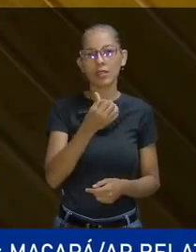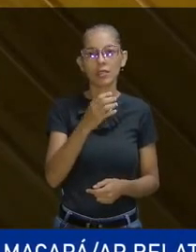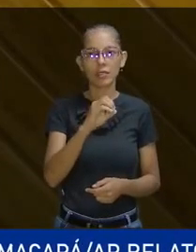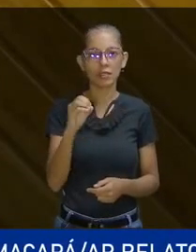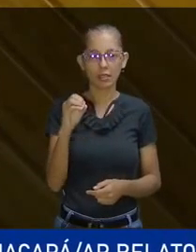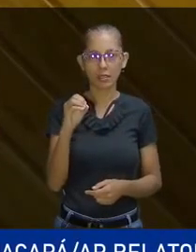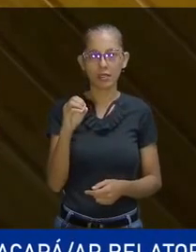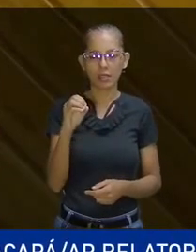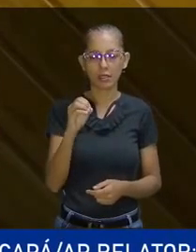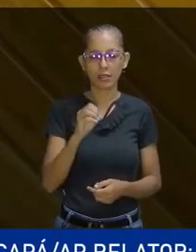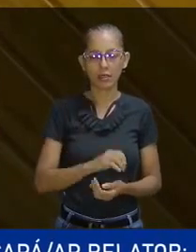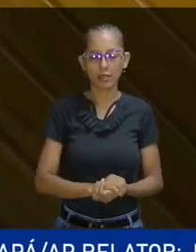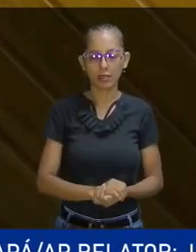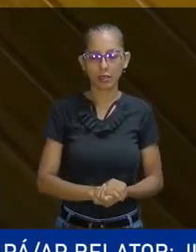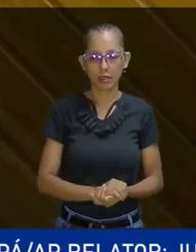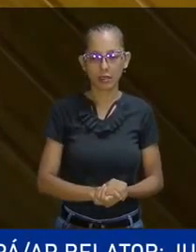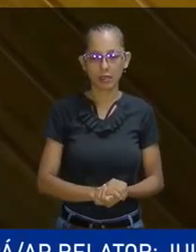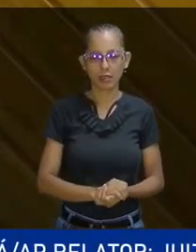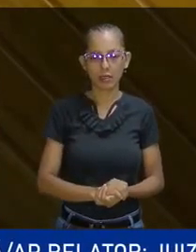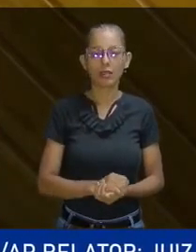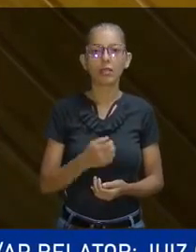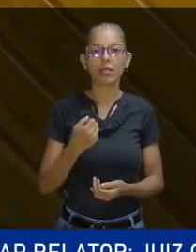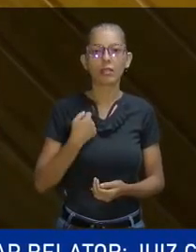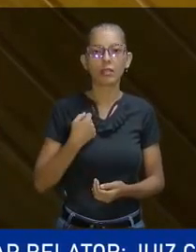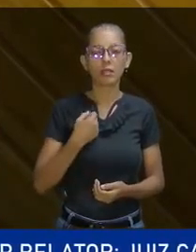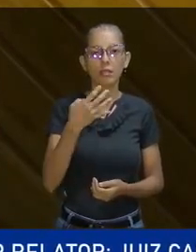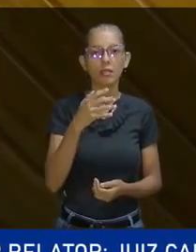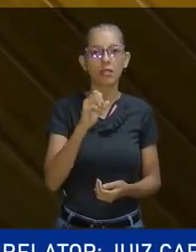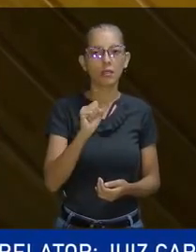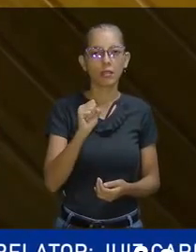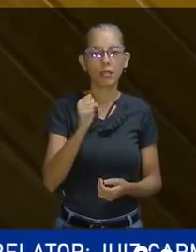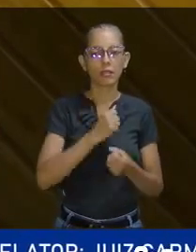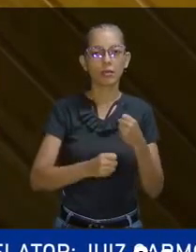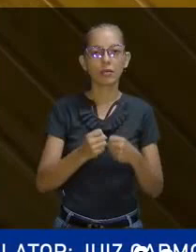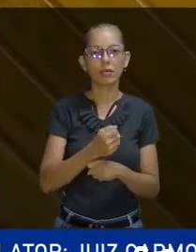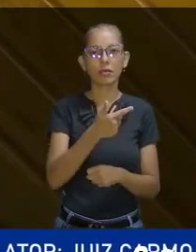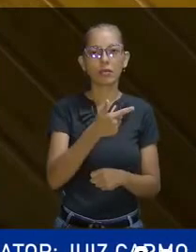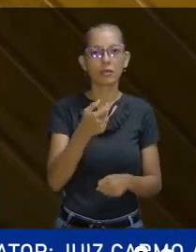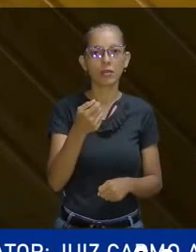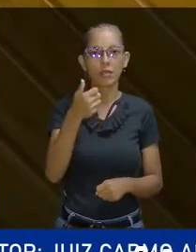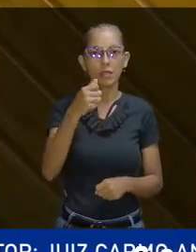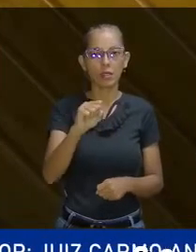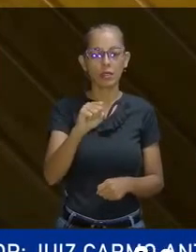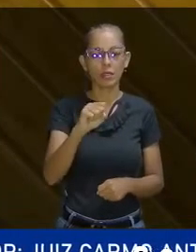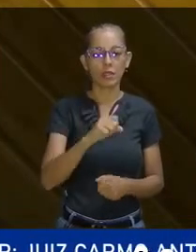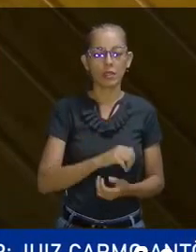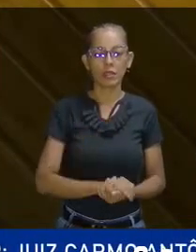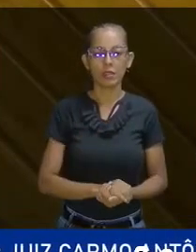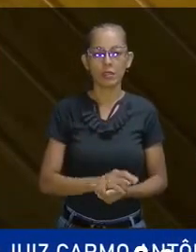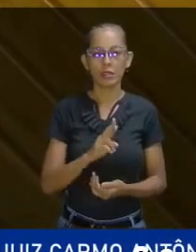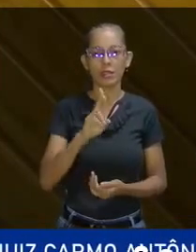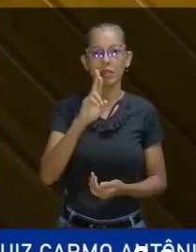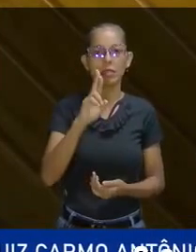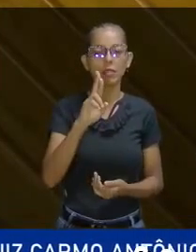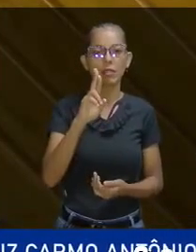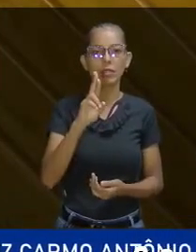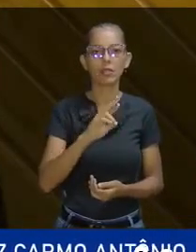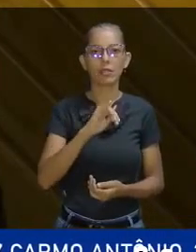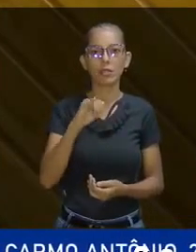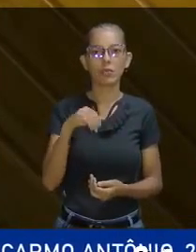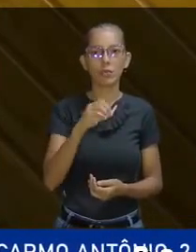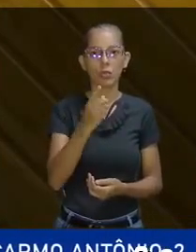060-1719, dígito 48, de 2018, de relatoria do juiz João Guilherme Lage, no